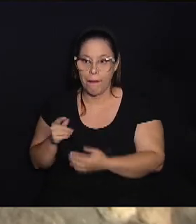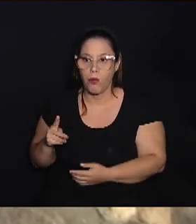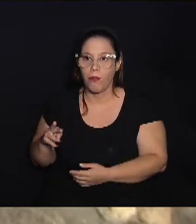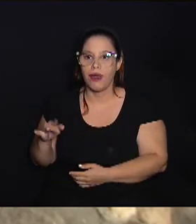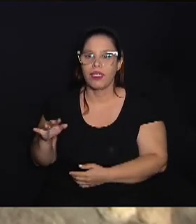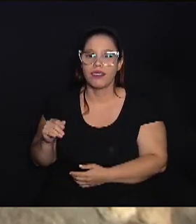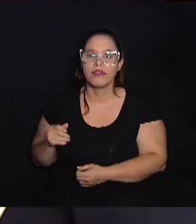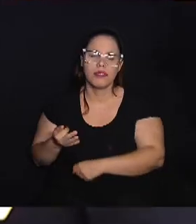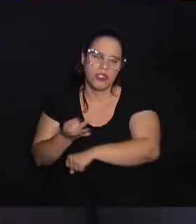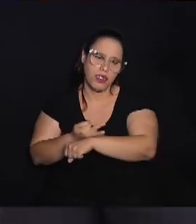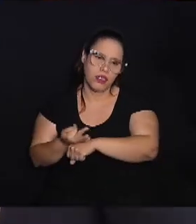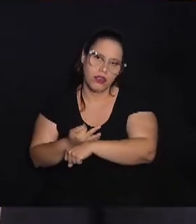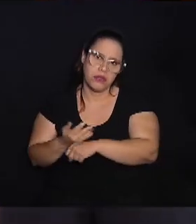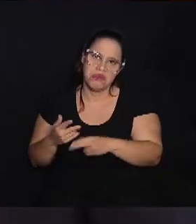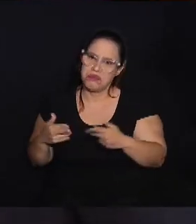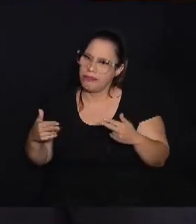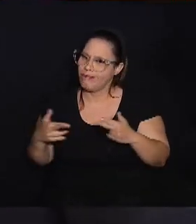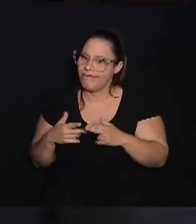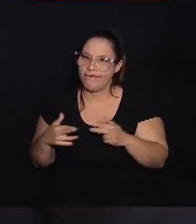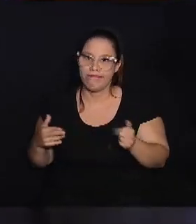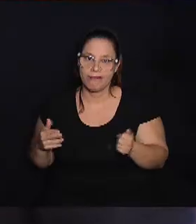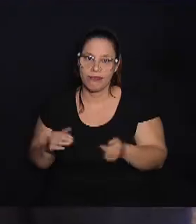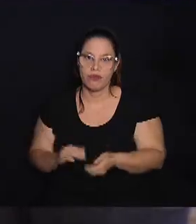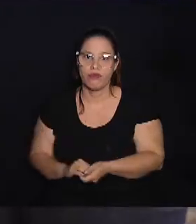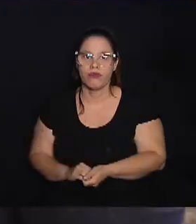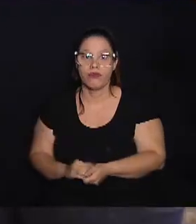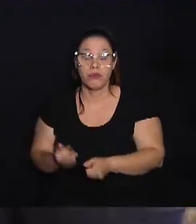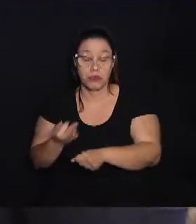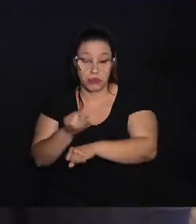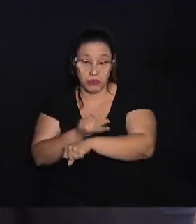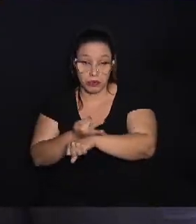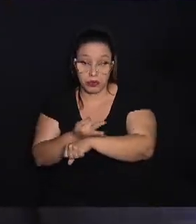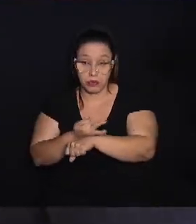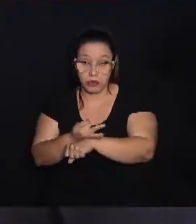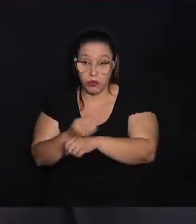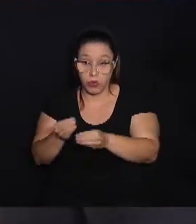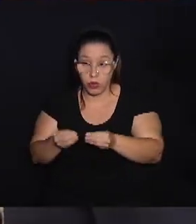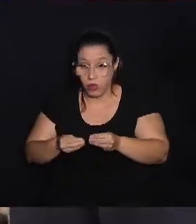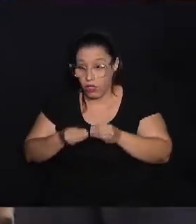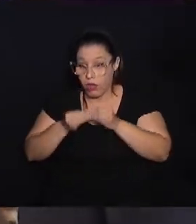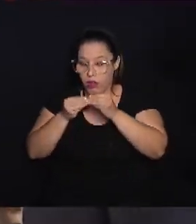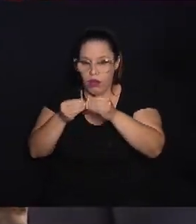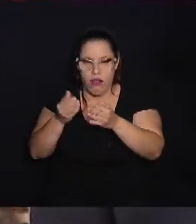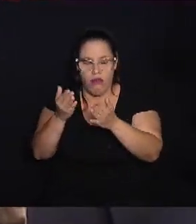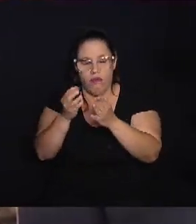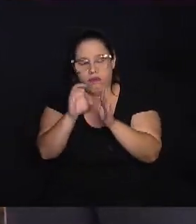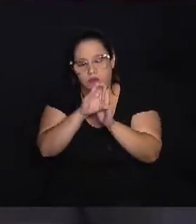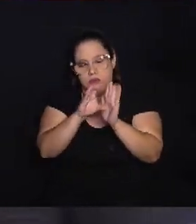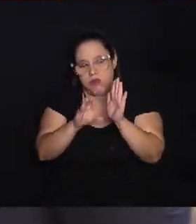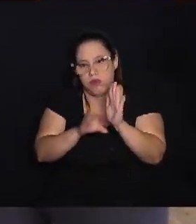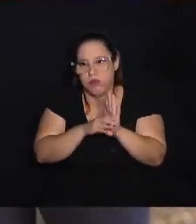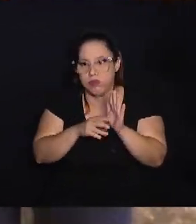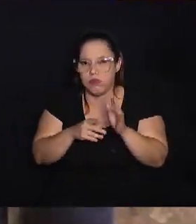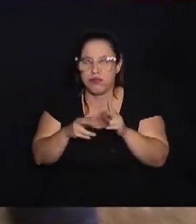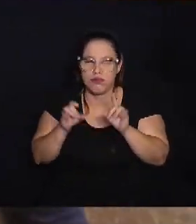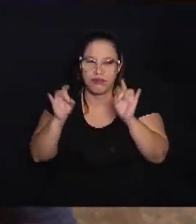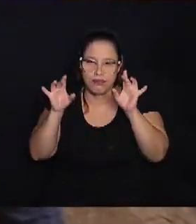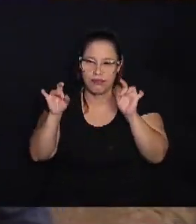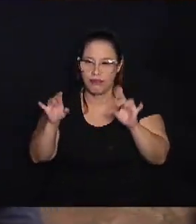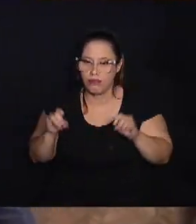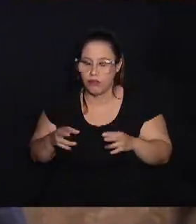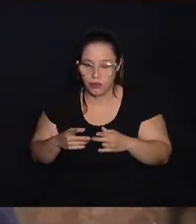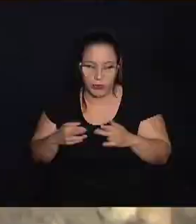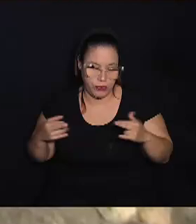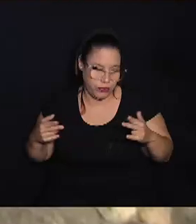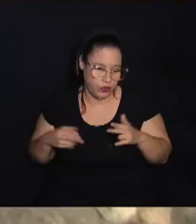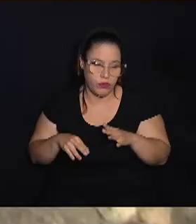não poderia ser diferente. Durante as férias escolares, a Educar oferece uma programação especial com diversos projetos